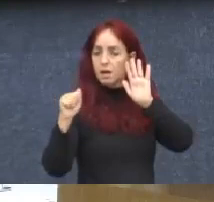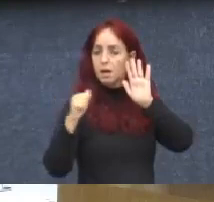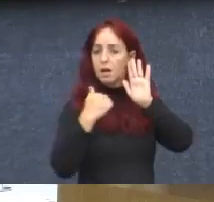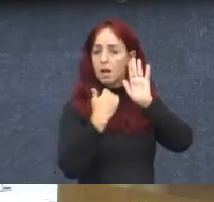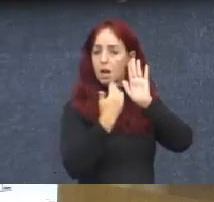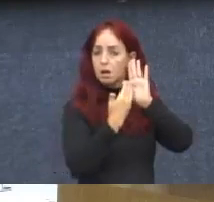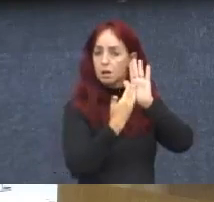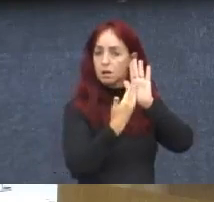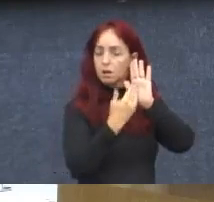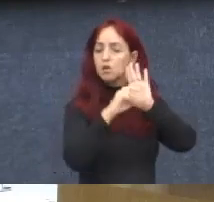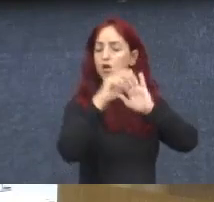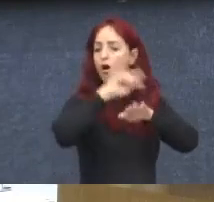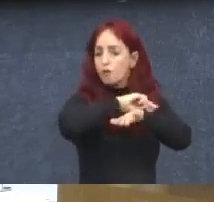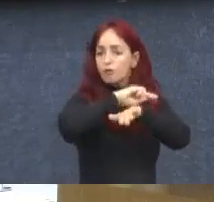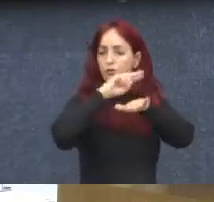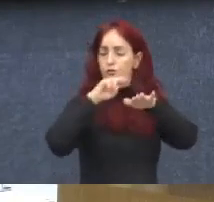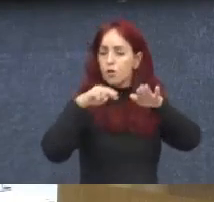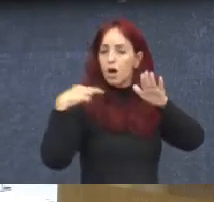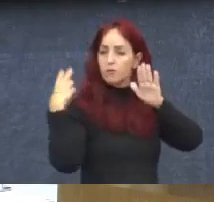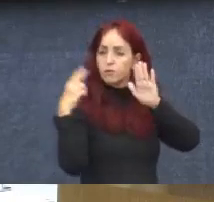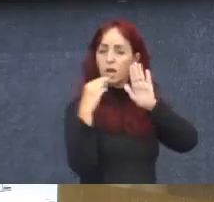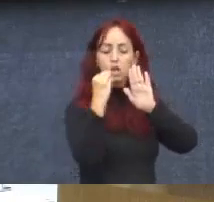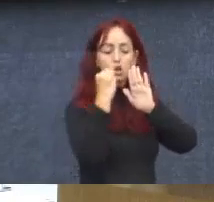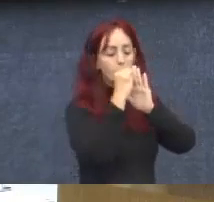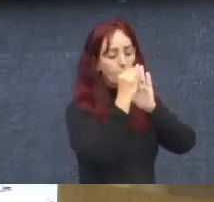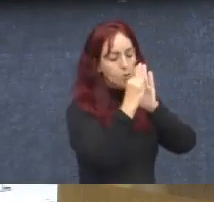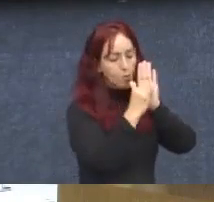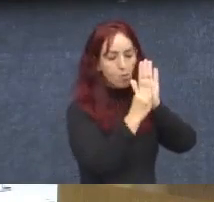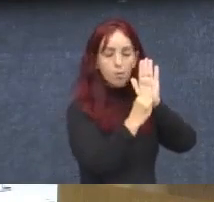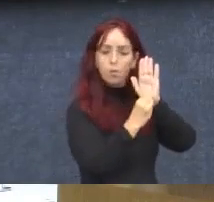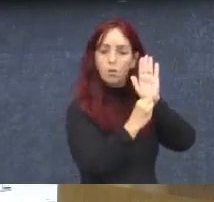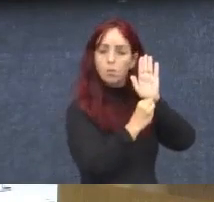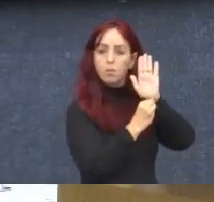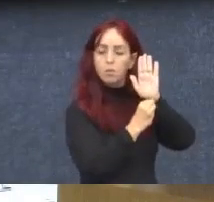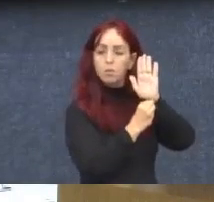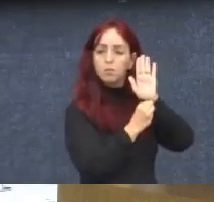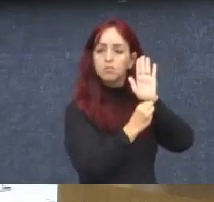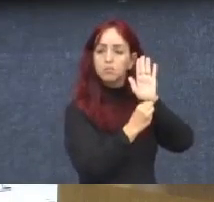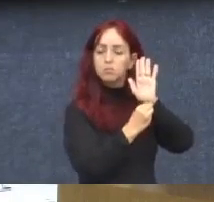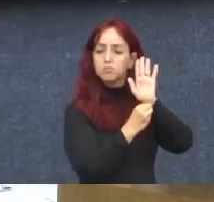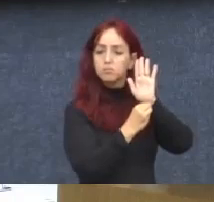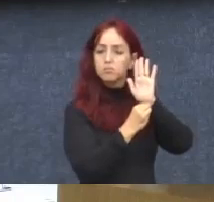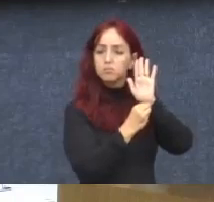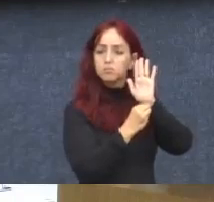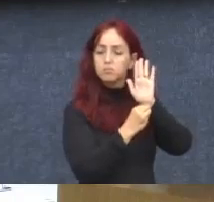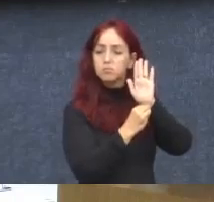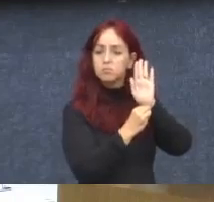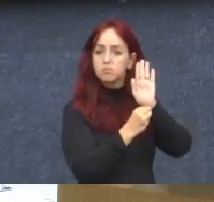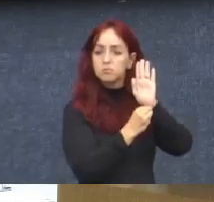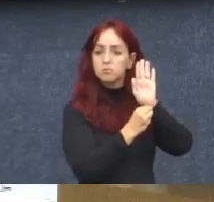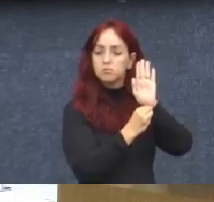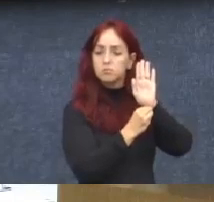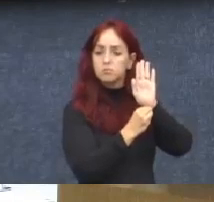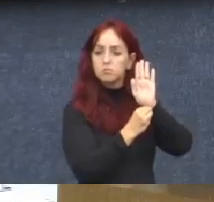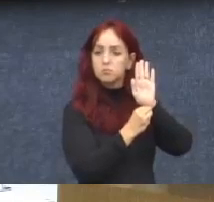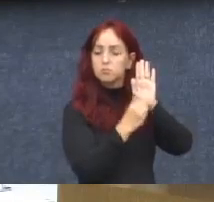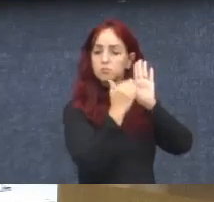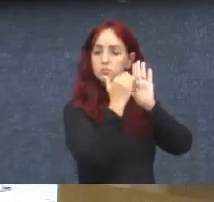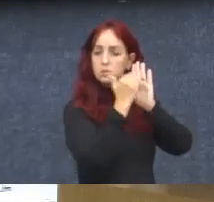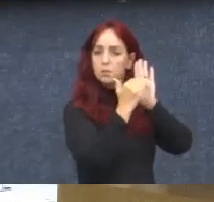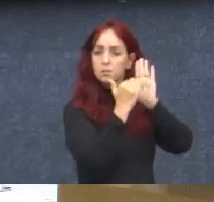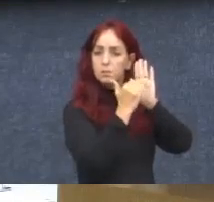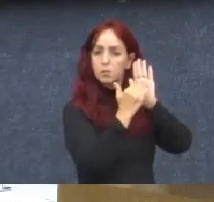Portela, Miltinho CGE, Pedro Patrus, professor Claudinei Dulin, professor Juliano Lopes, professora